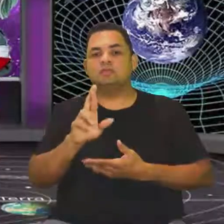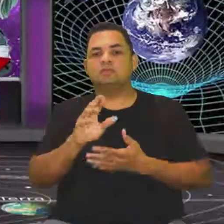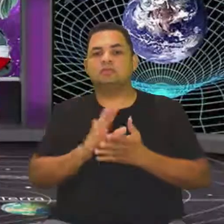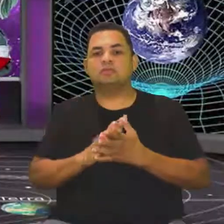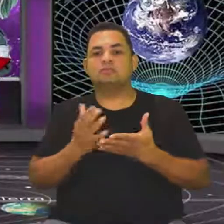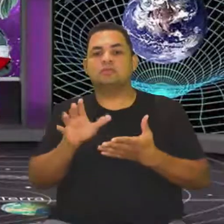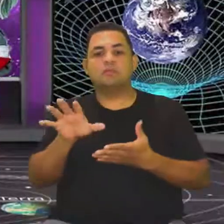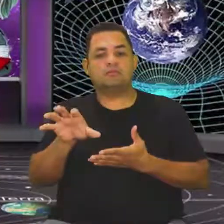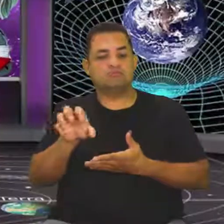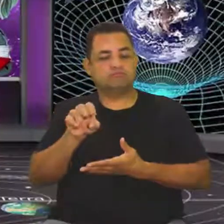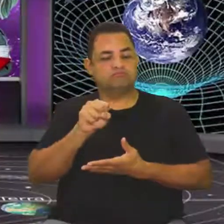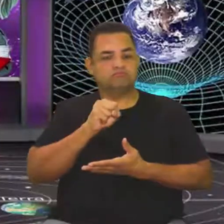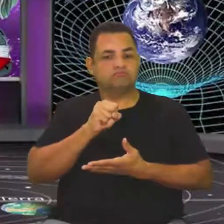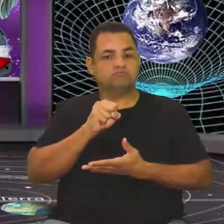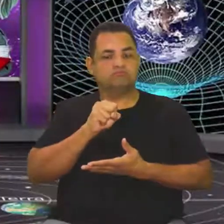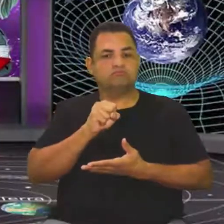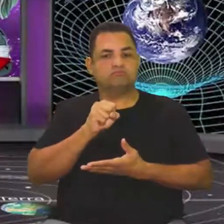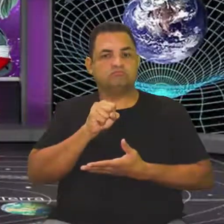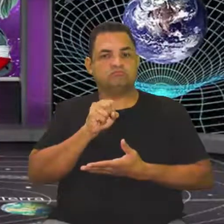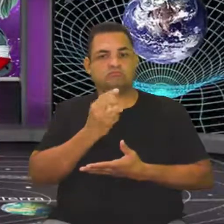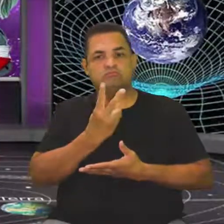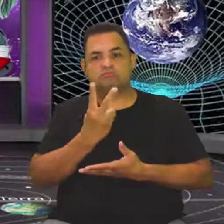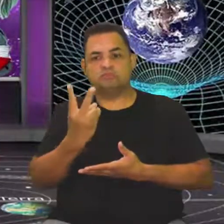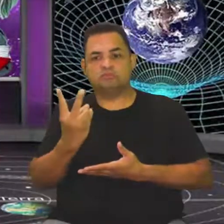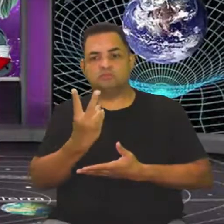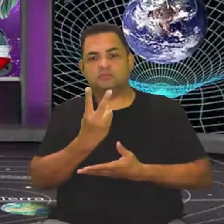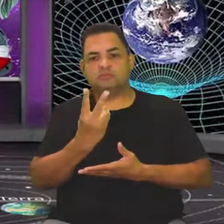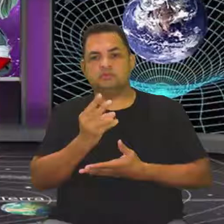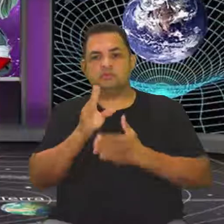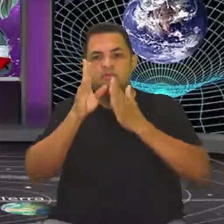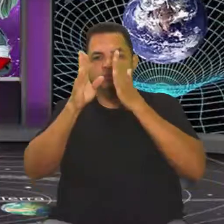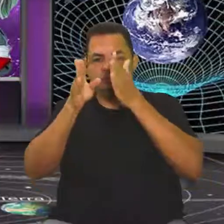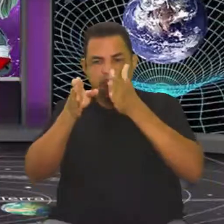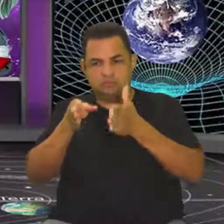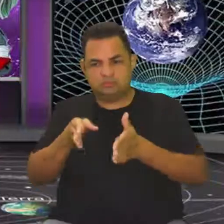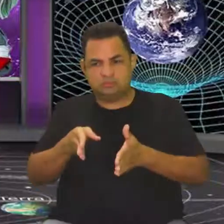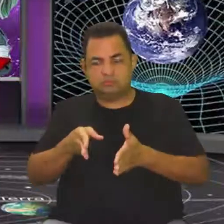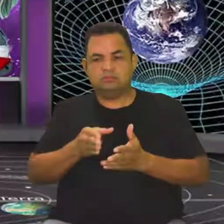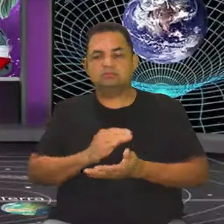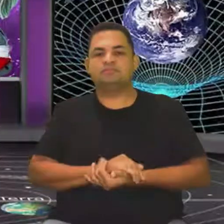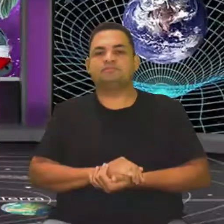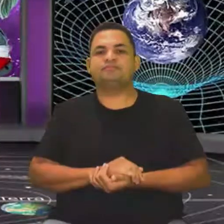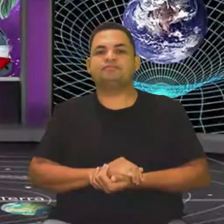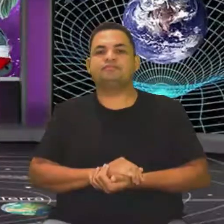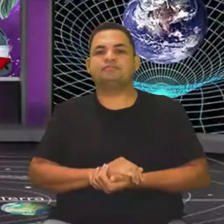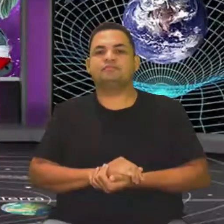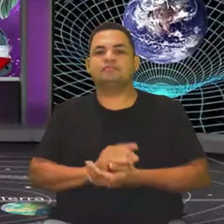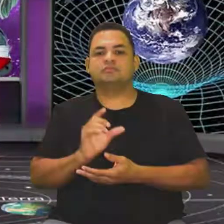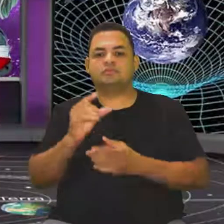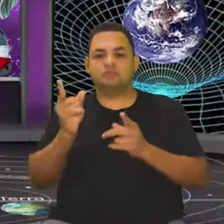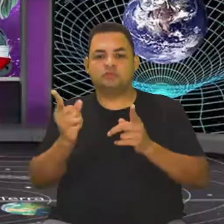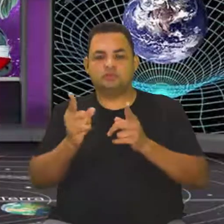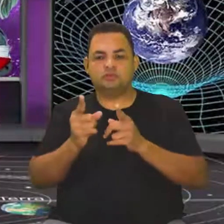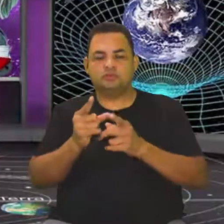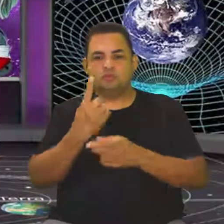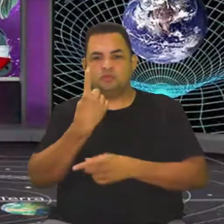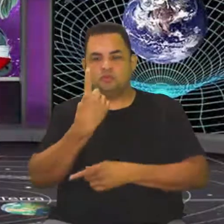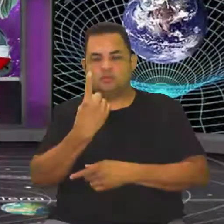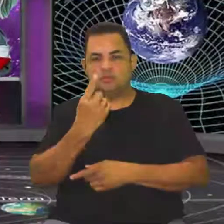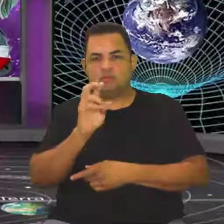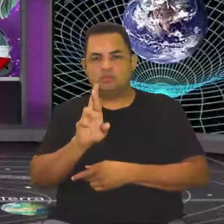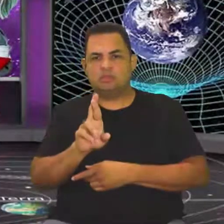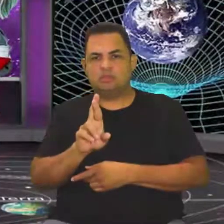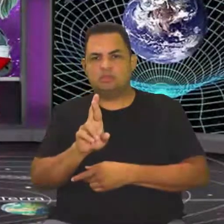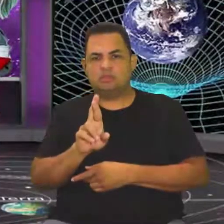Isso, eu vou pegar a resistência dos dois resistores em paralelo, vou reduzir a uma resistência